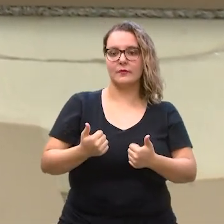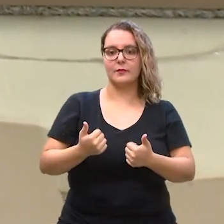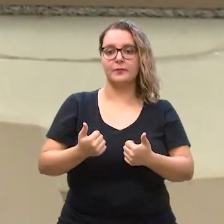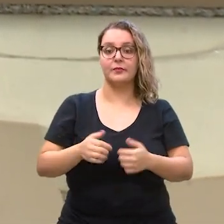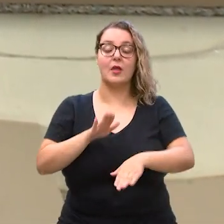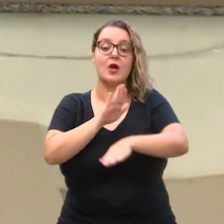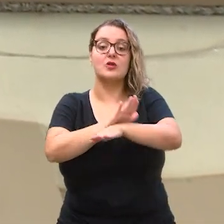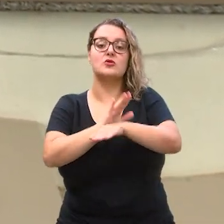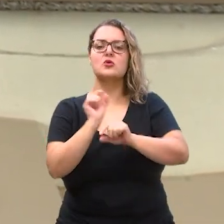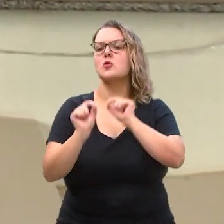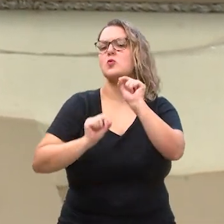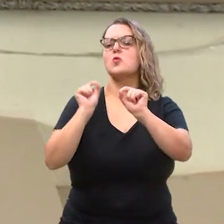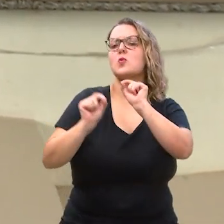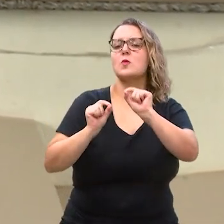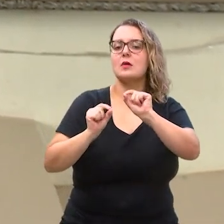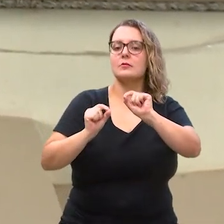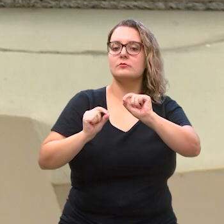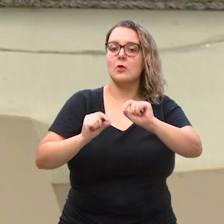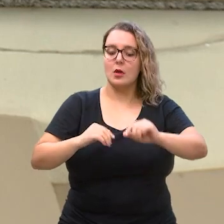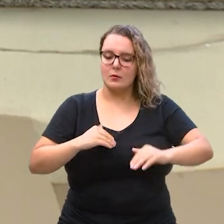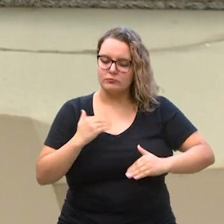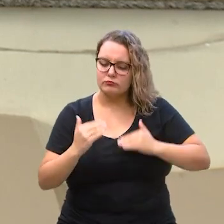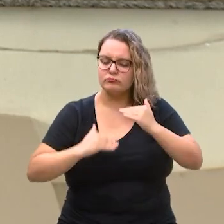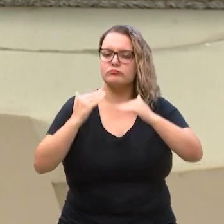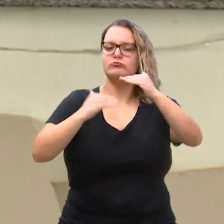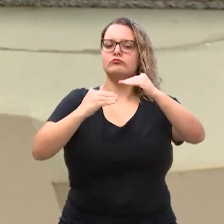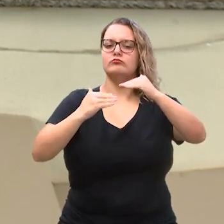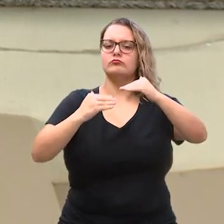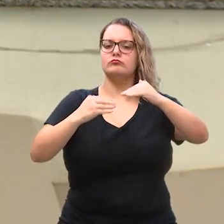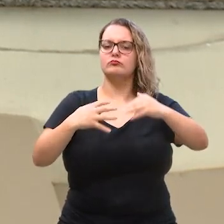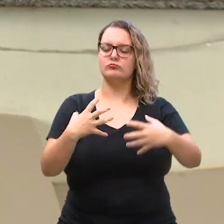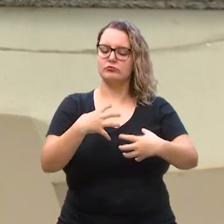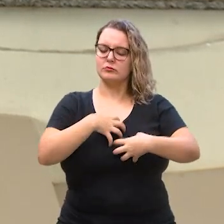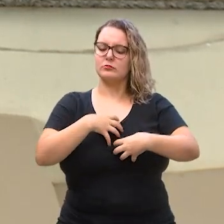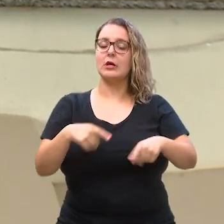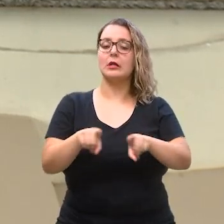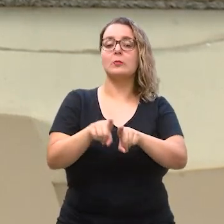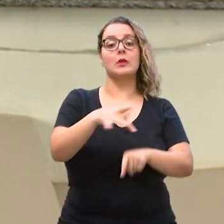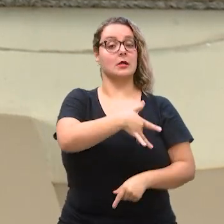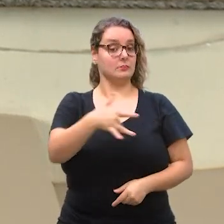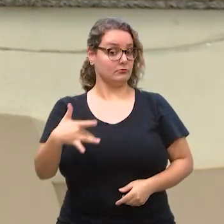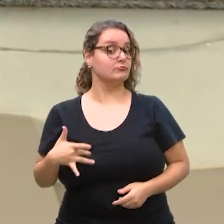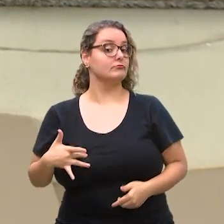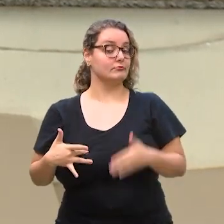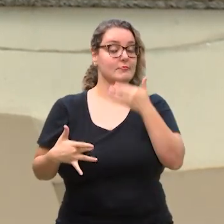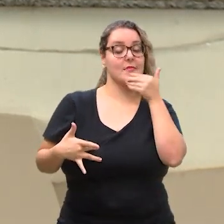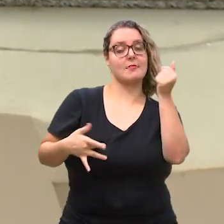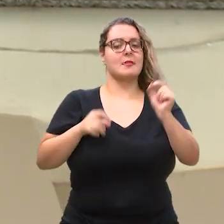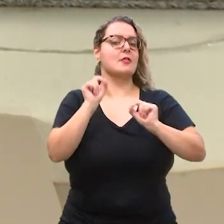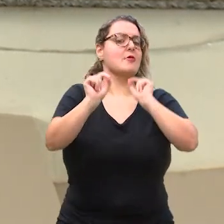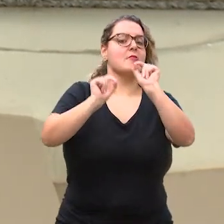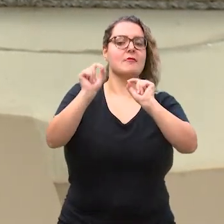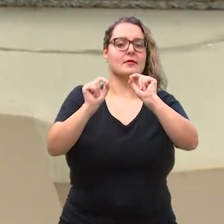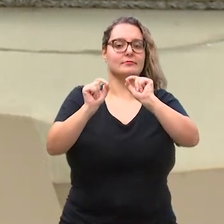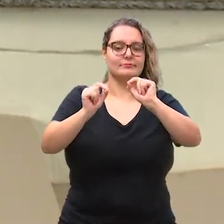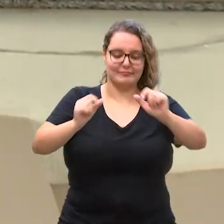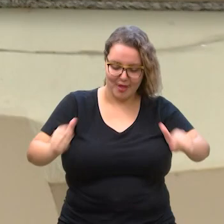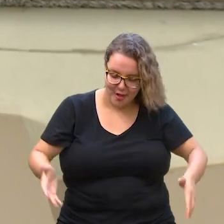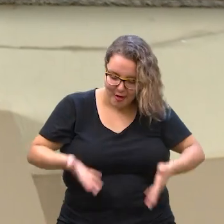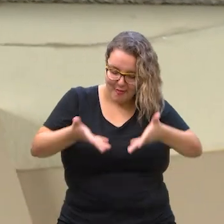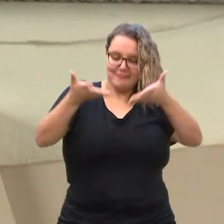ajuda no desenvolvimento emocional e de saúde e com isso, para melhorar o desempenho do